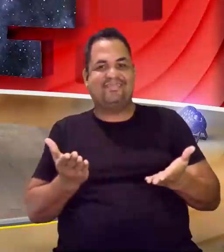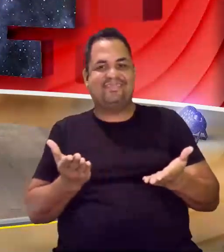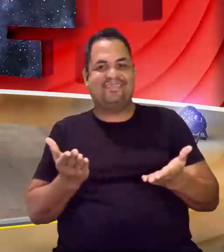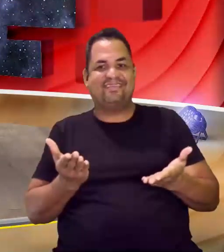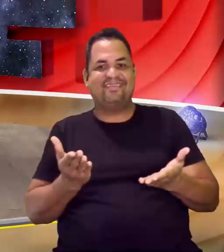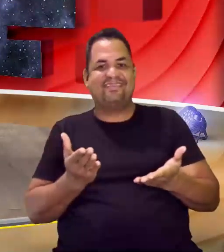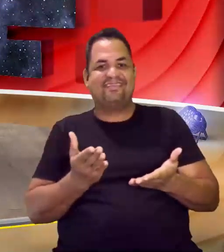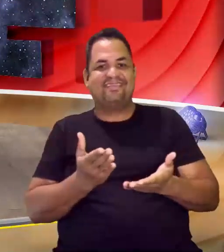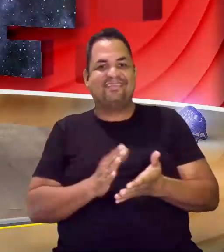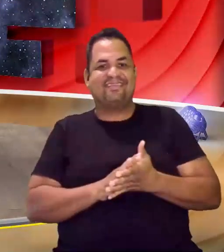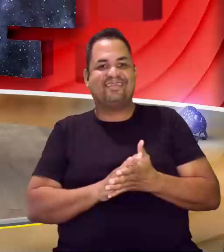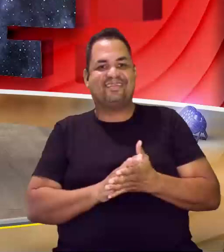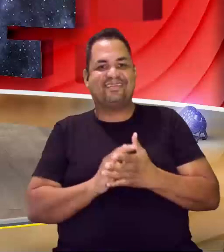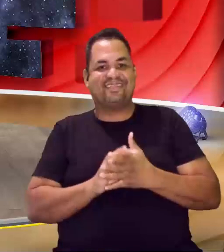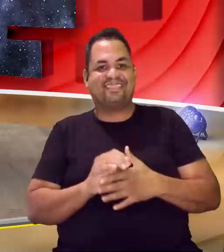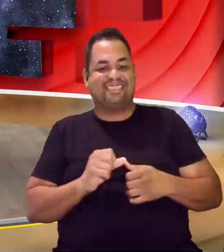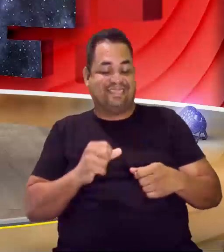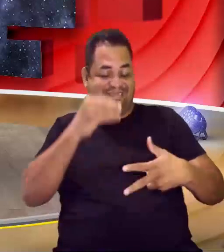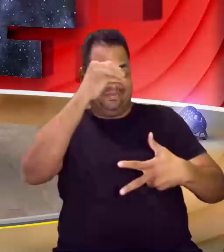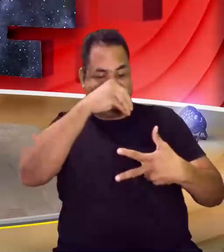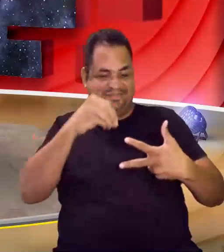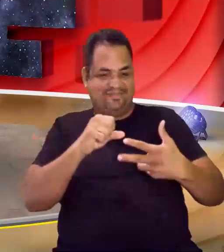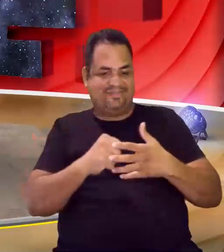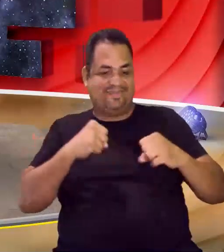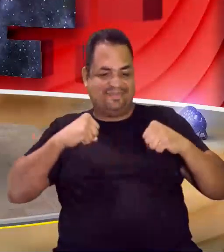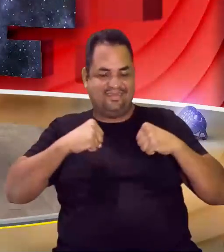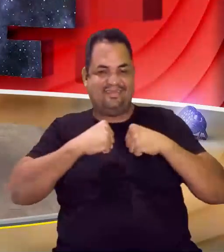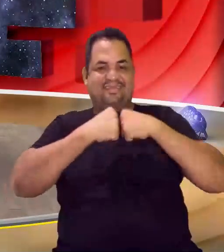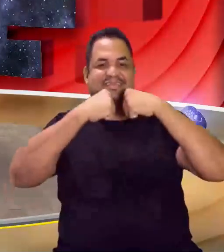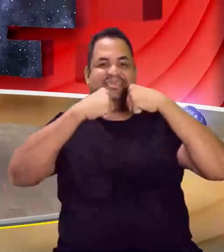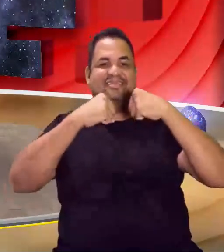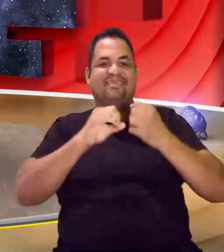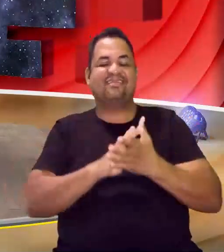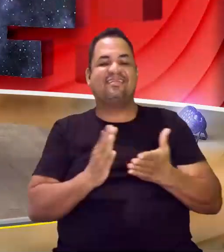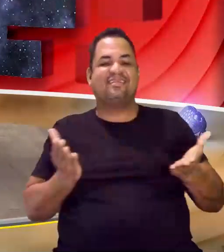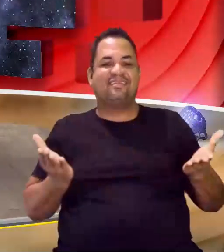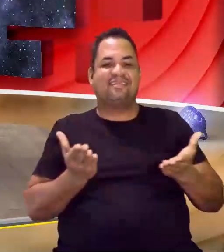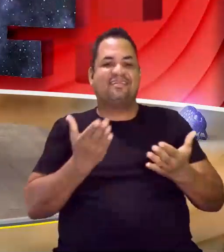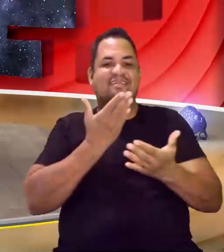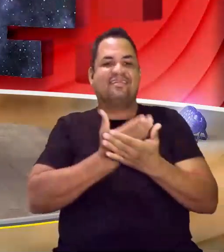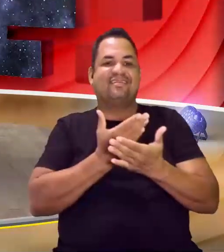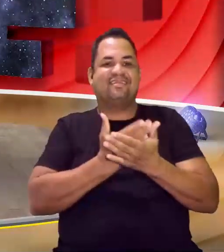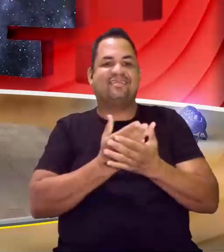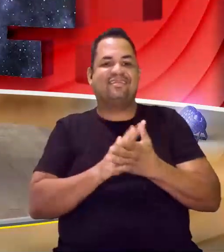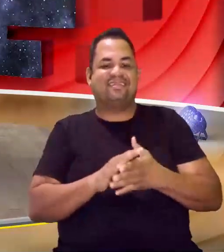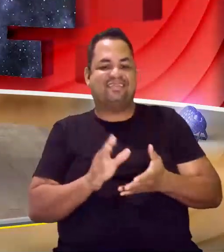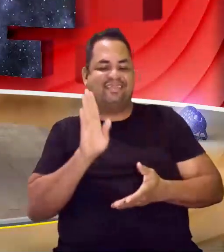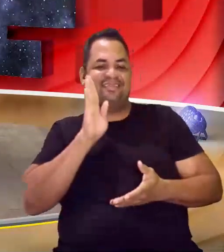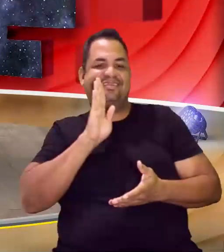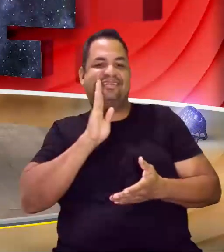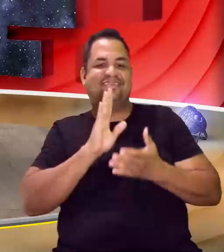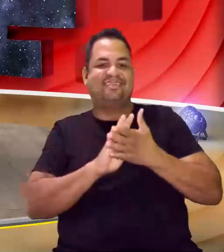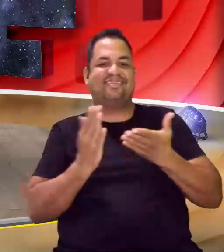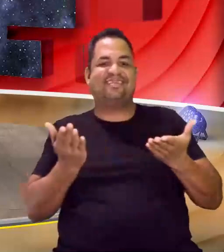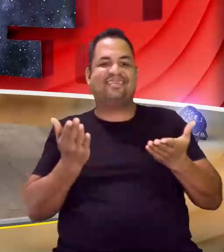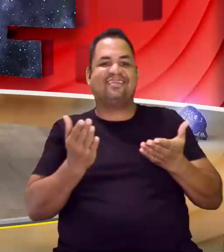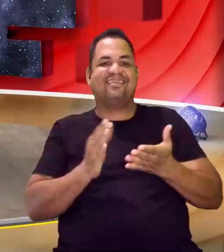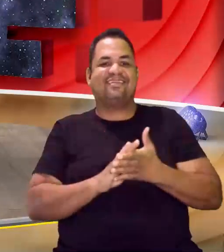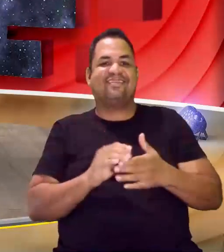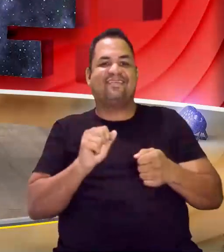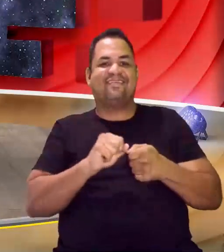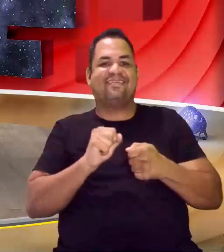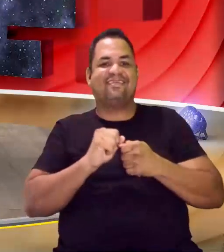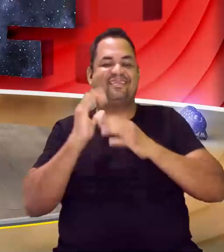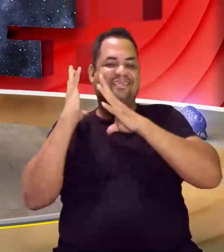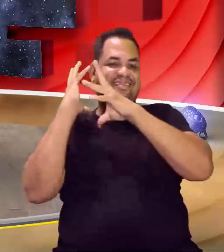estamos? Super Enem ativar, né? Ativados. Estamos aqui na nossa aula mega legal e aqui a gente vai agora